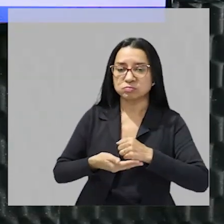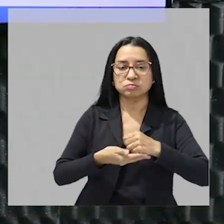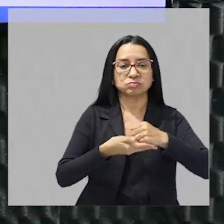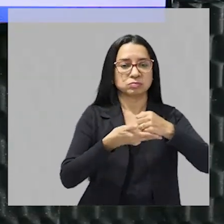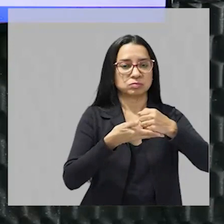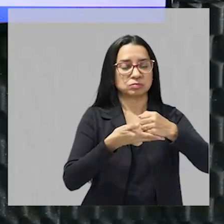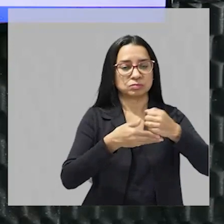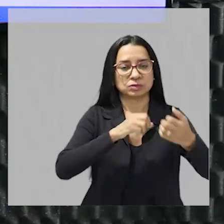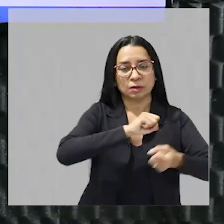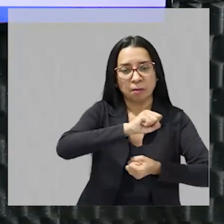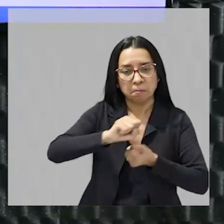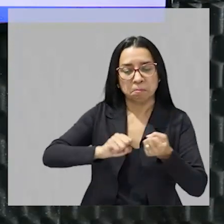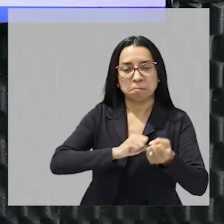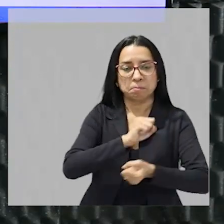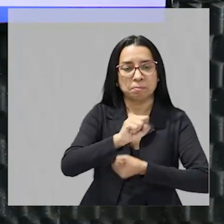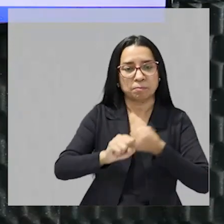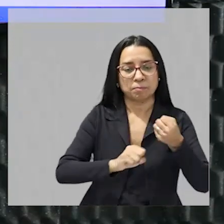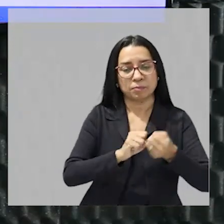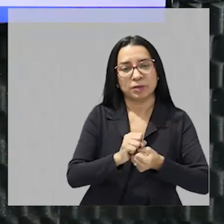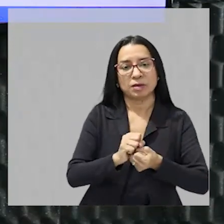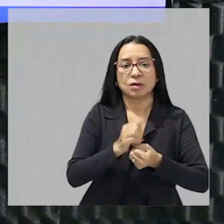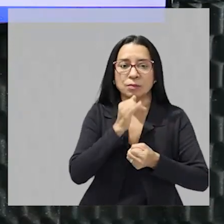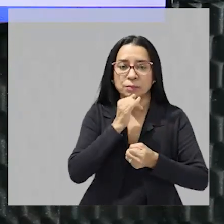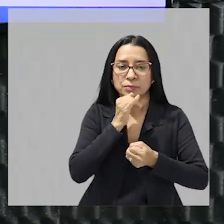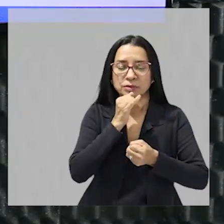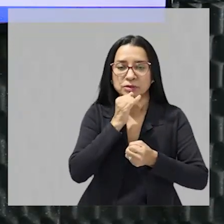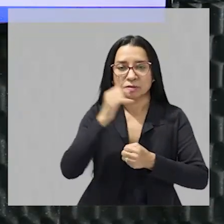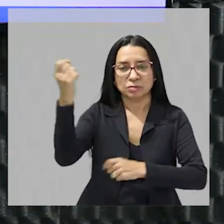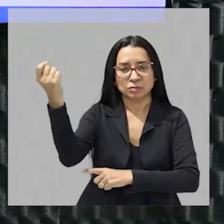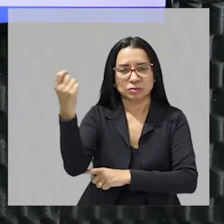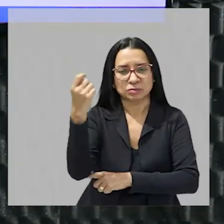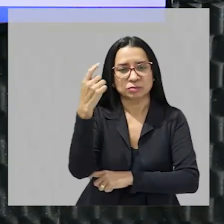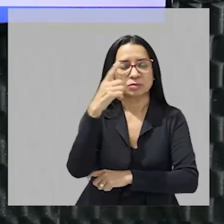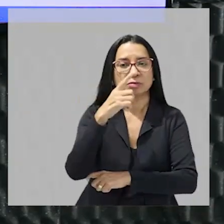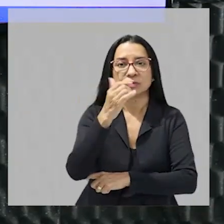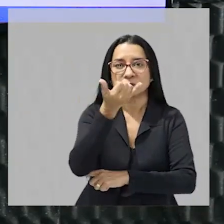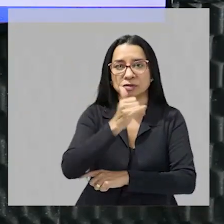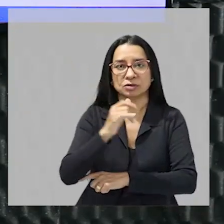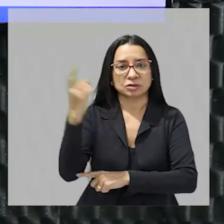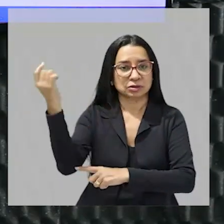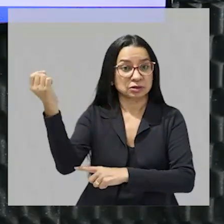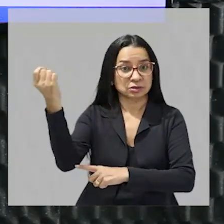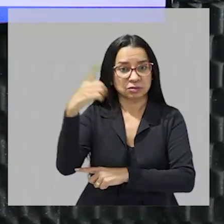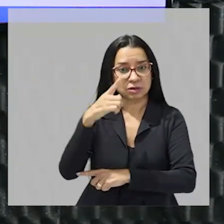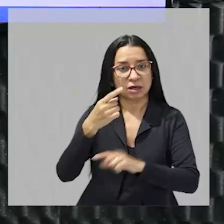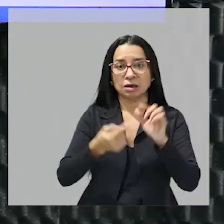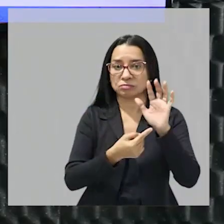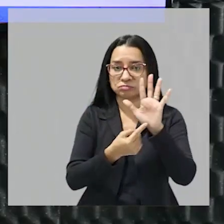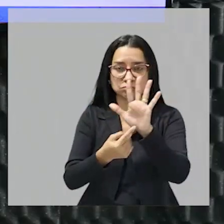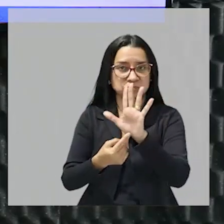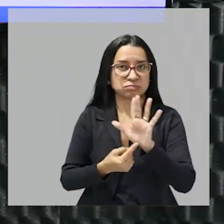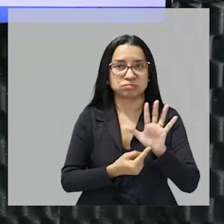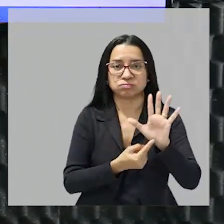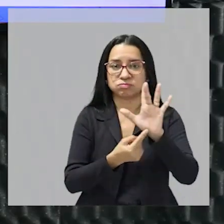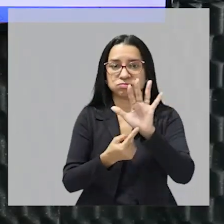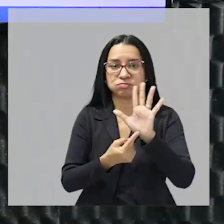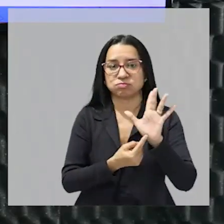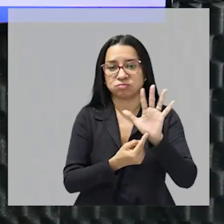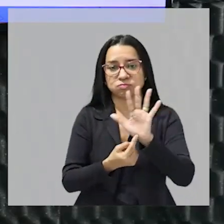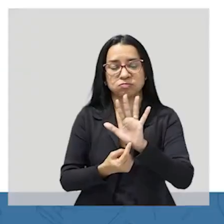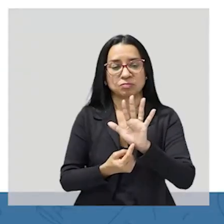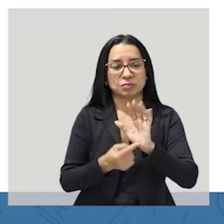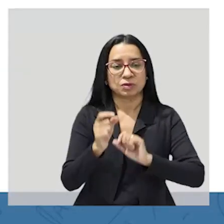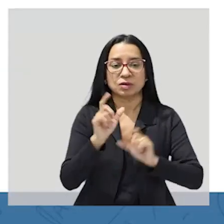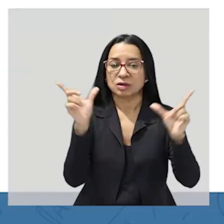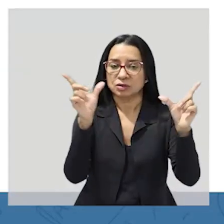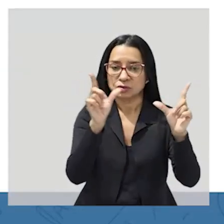Energia eólica, energia solar, por exemplo. Tá? 2 tipos aí rápidos que vão diminuir a emissão de gases poluentes.